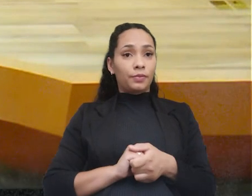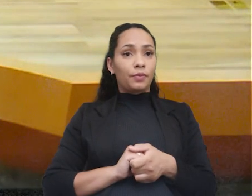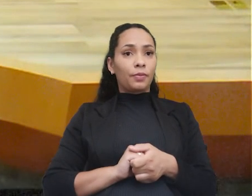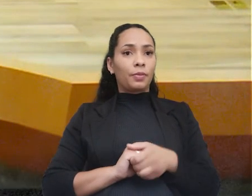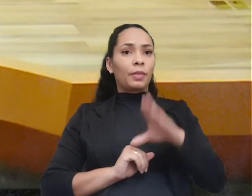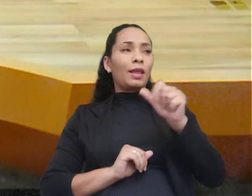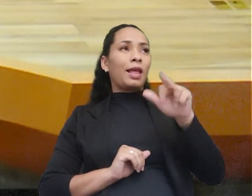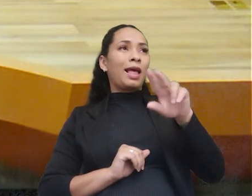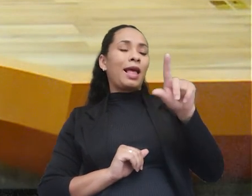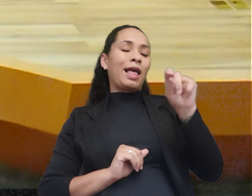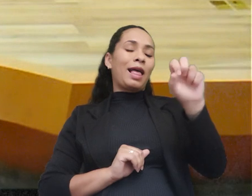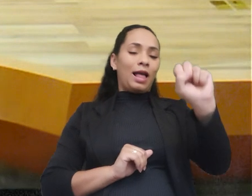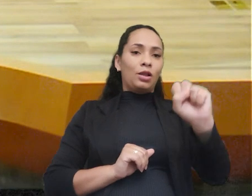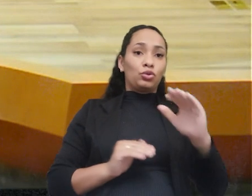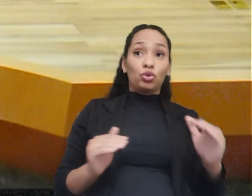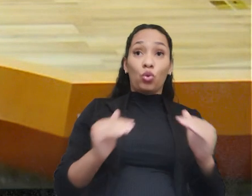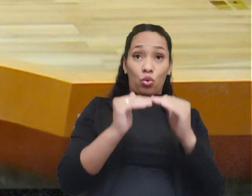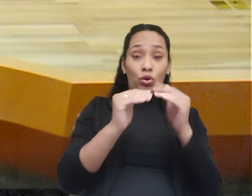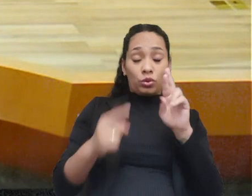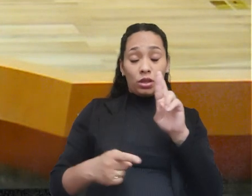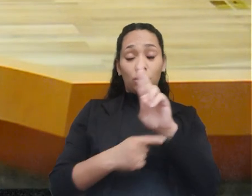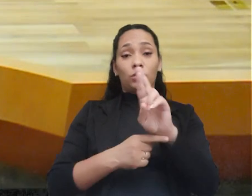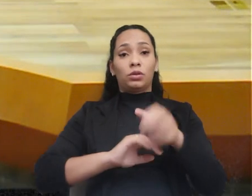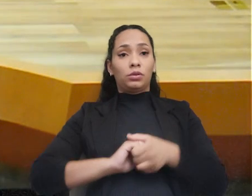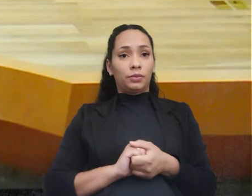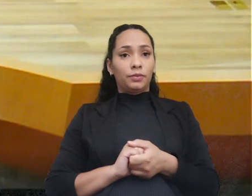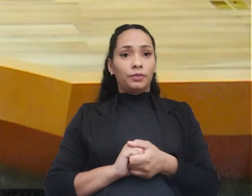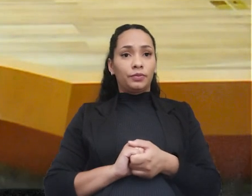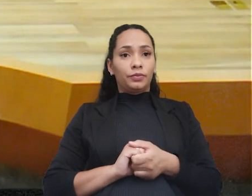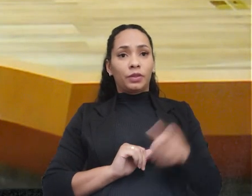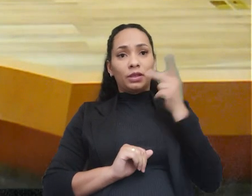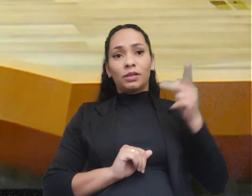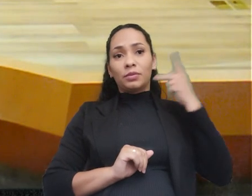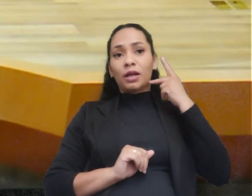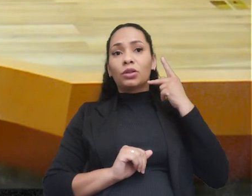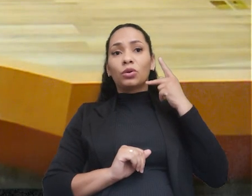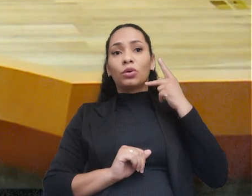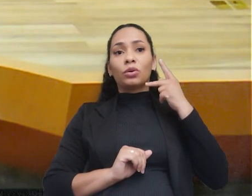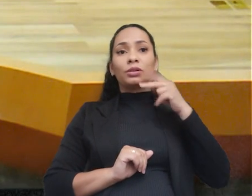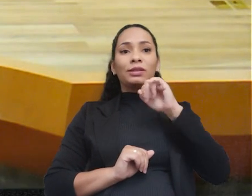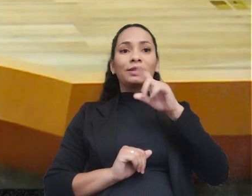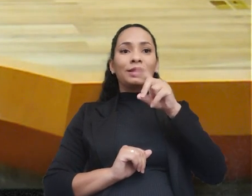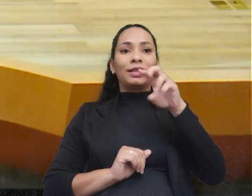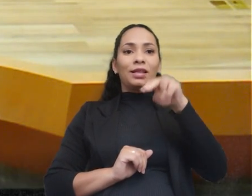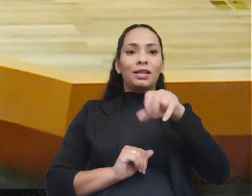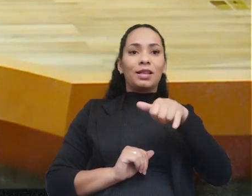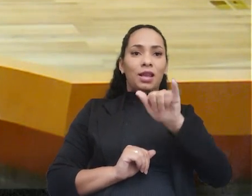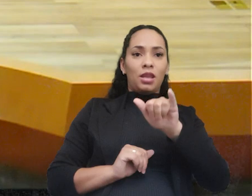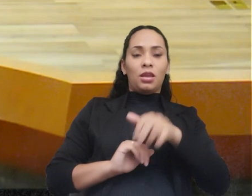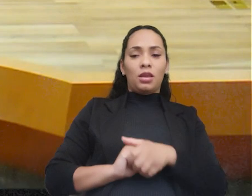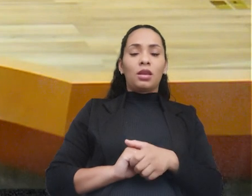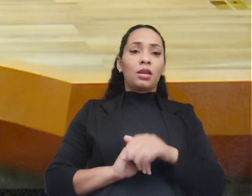Doutor Carlos Alberto. Acompanho a relatora, presidente. Desembargador Sidney. Senhor presidente, ilustres pares,